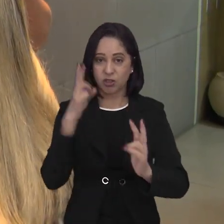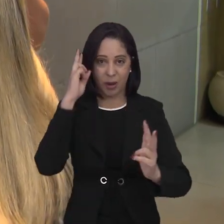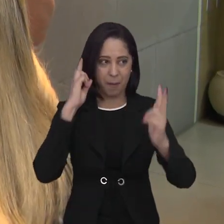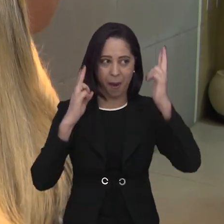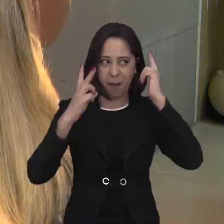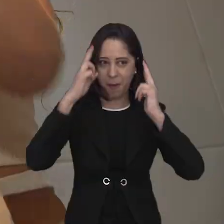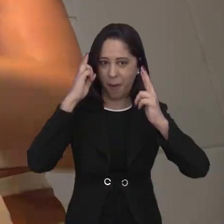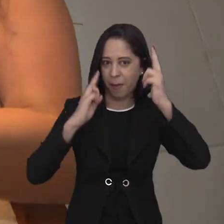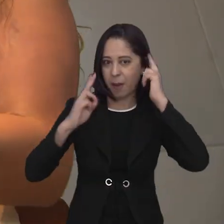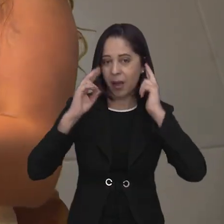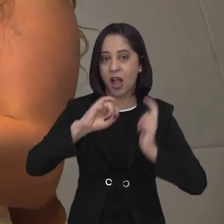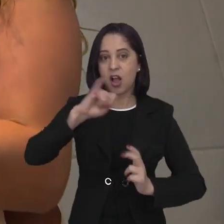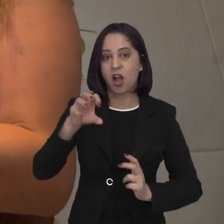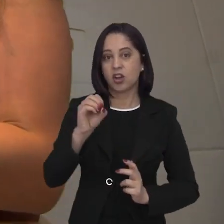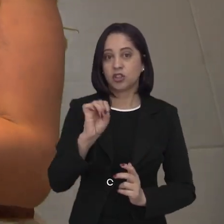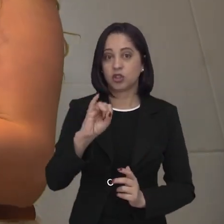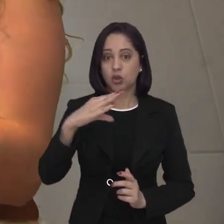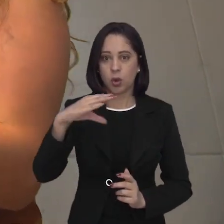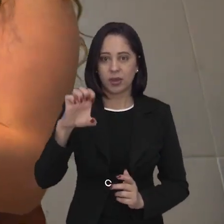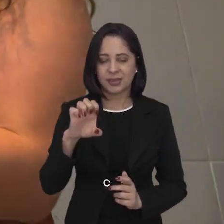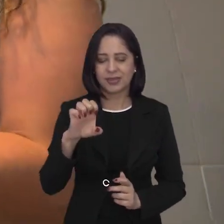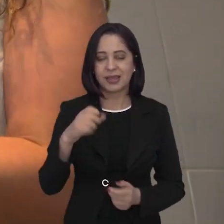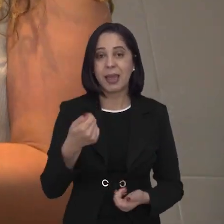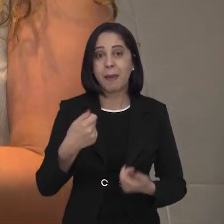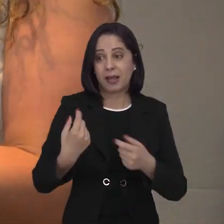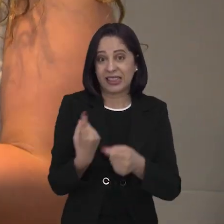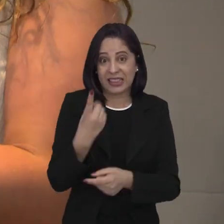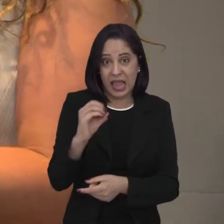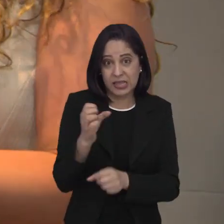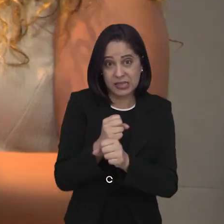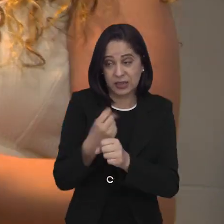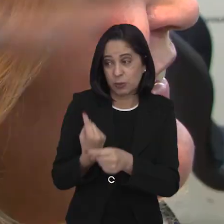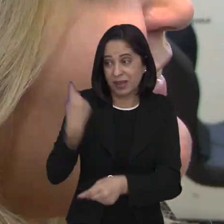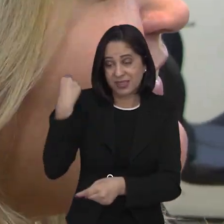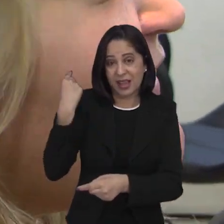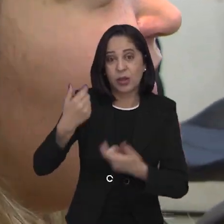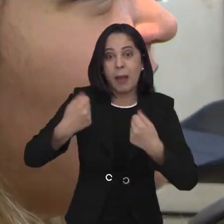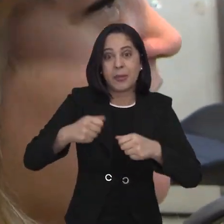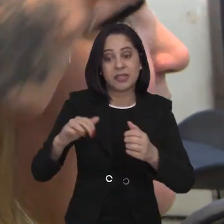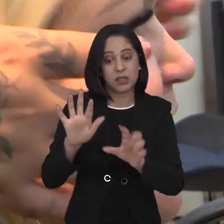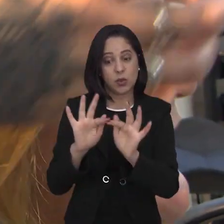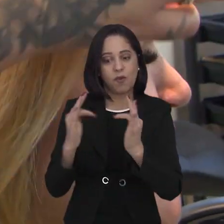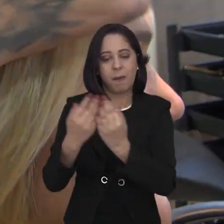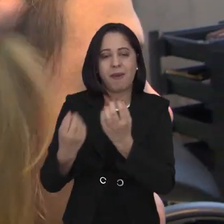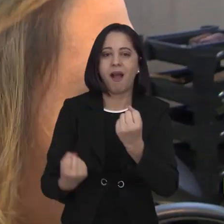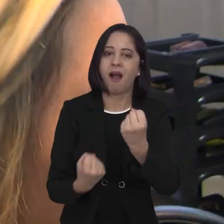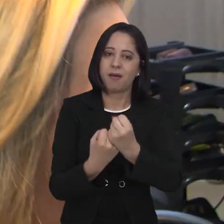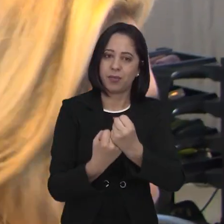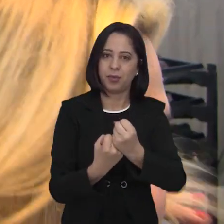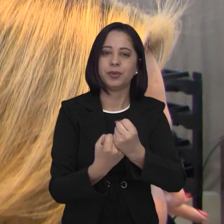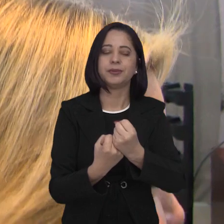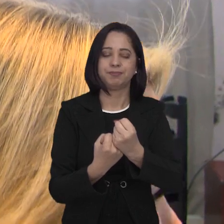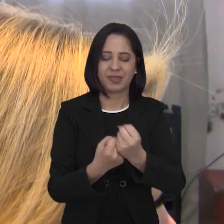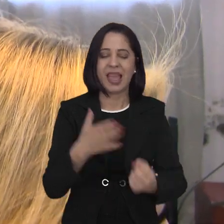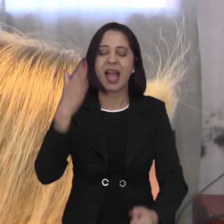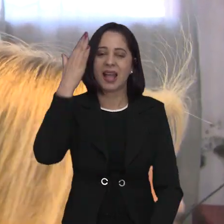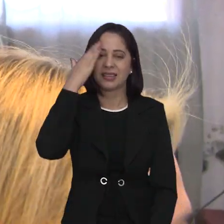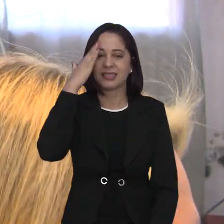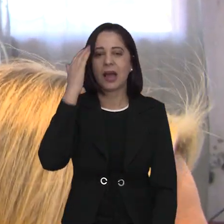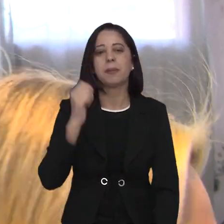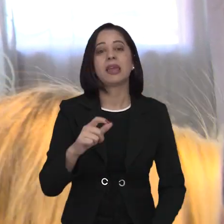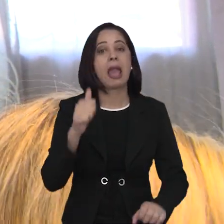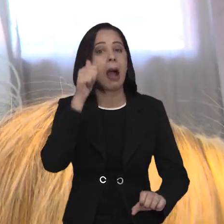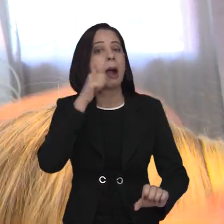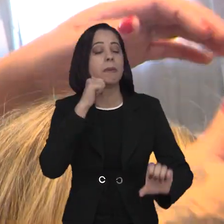anos atrás, Joyce precisou contar com o apoio da família. Ela entende que, para a mulher, o caminho